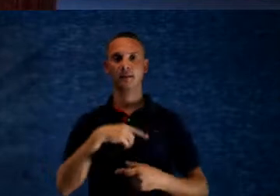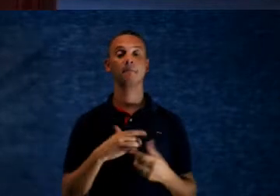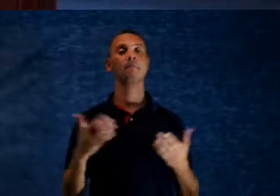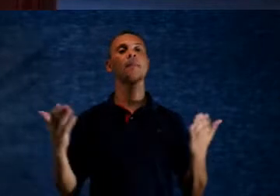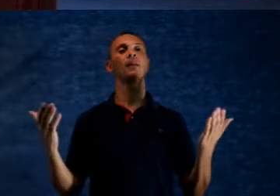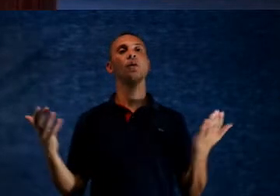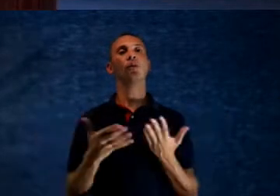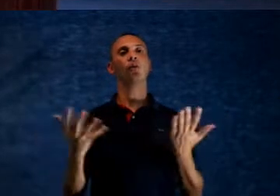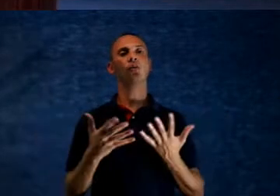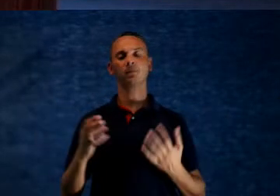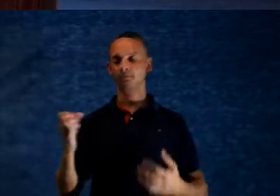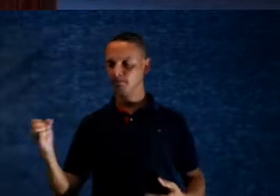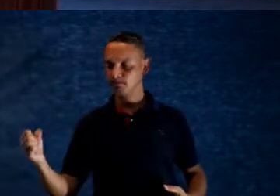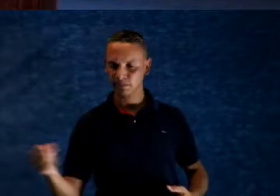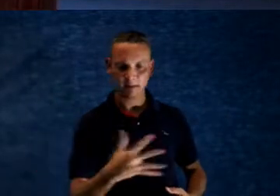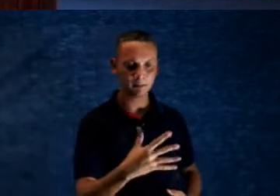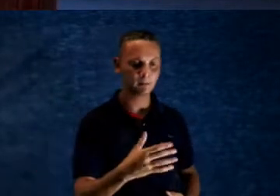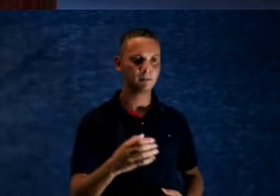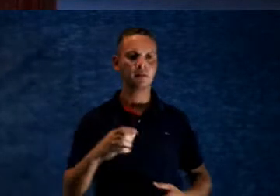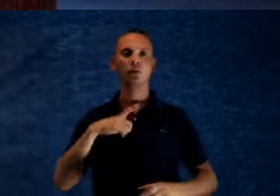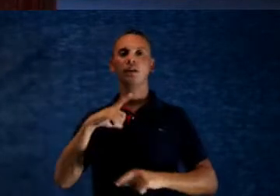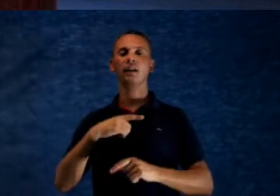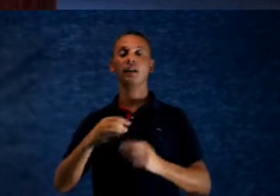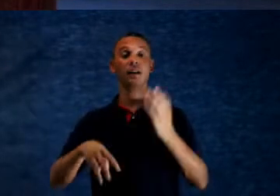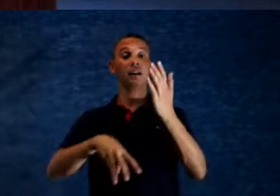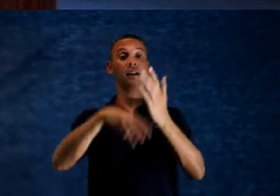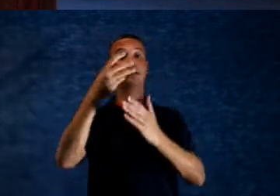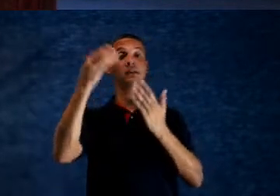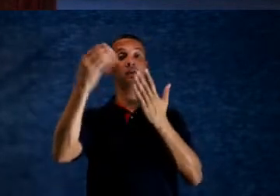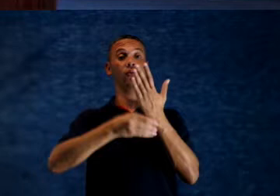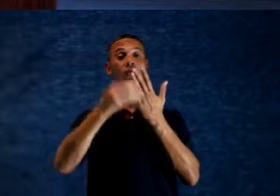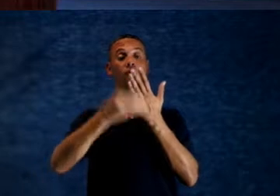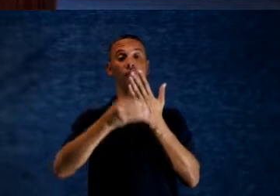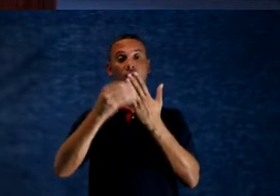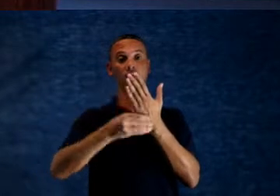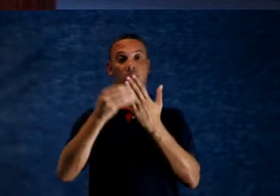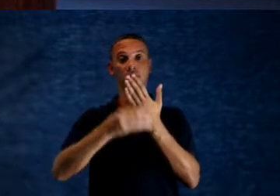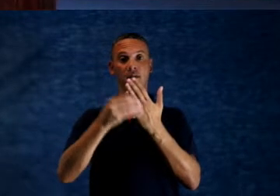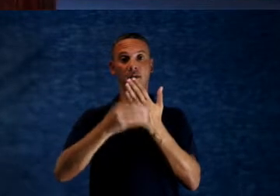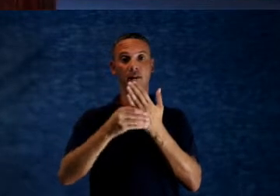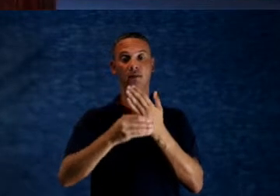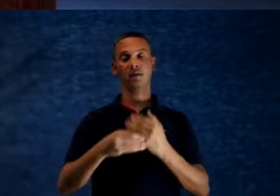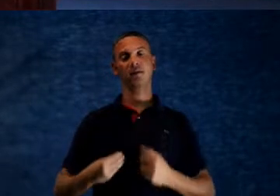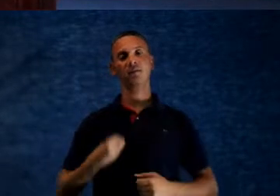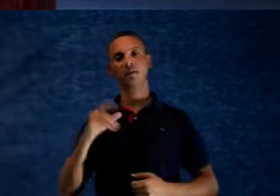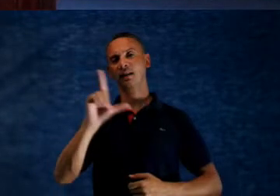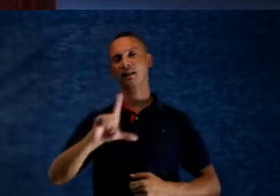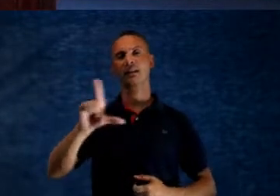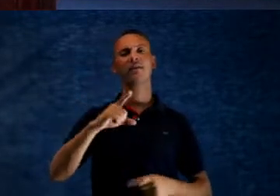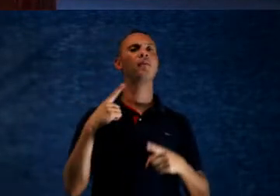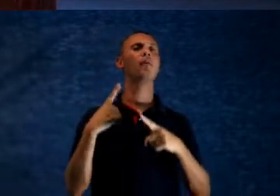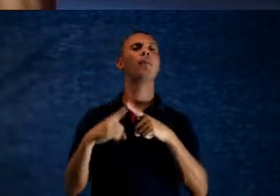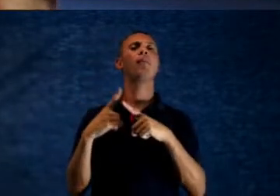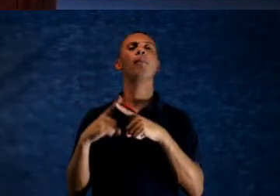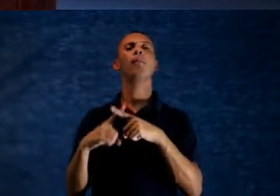é dedicado. Hoje comemoro o lançamento de uma terceira edição de Minha